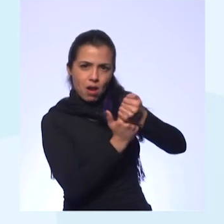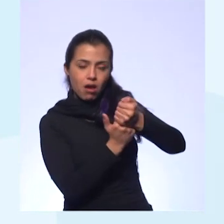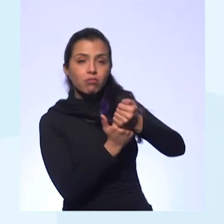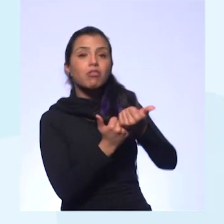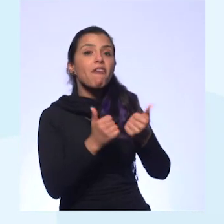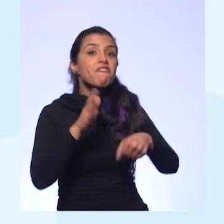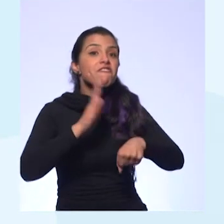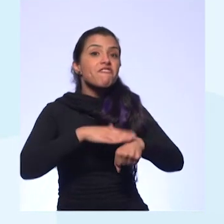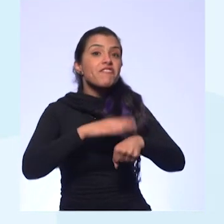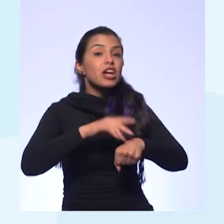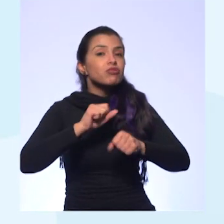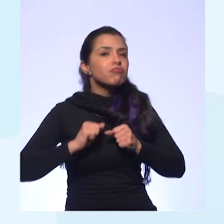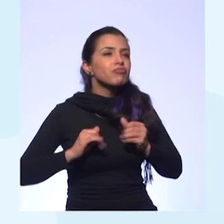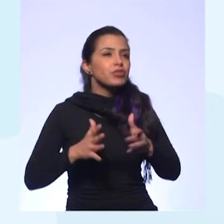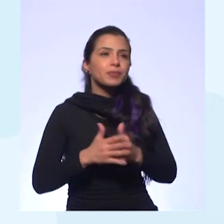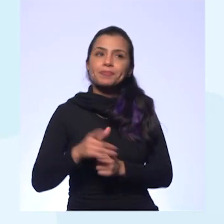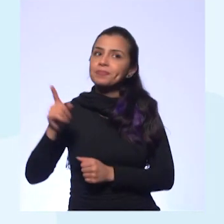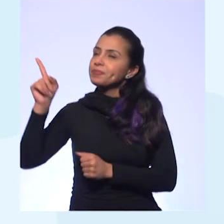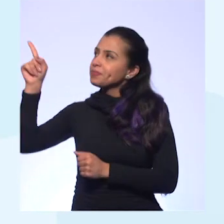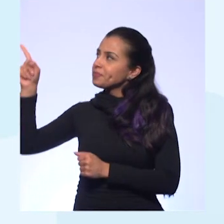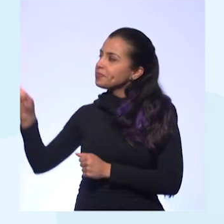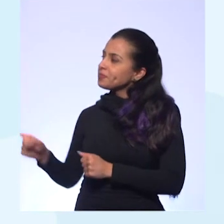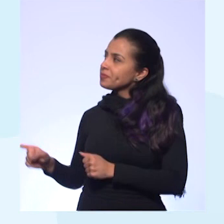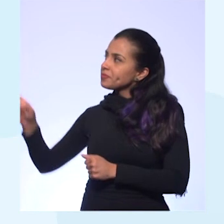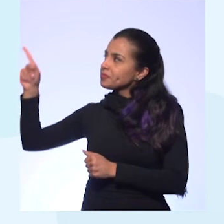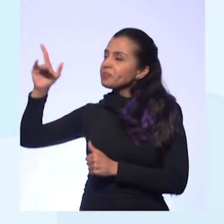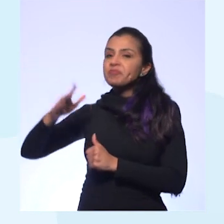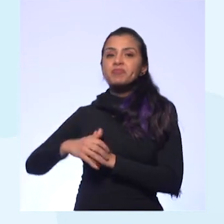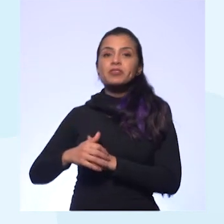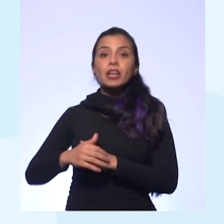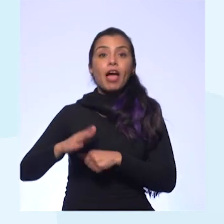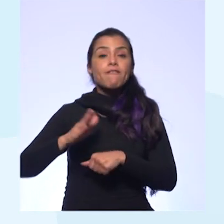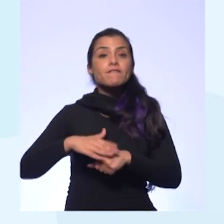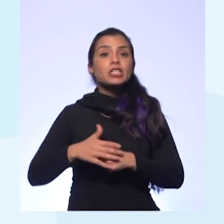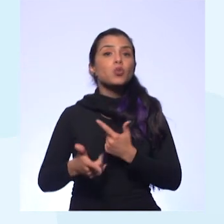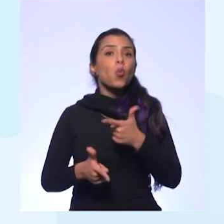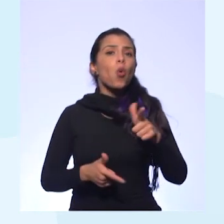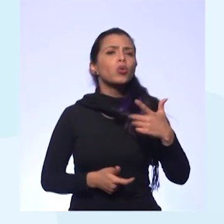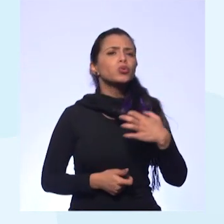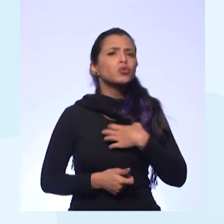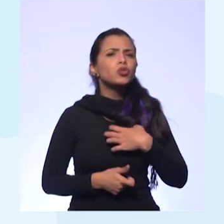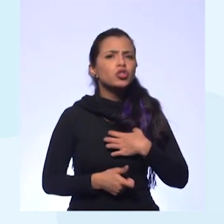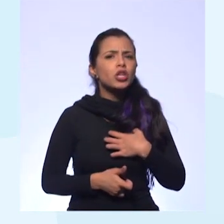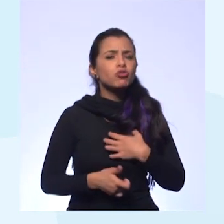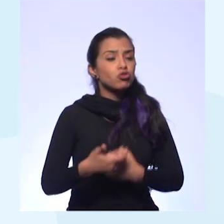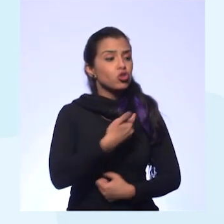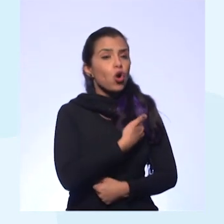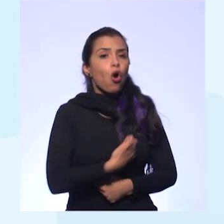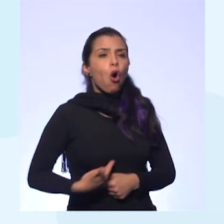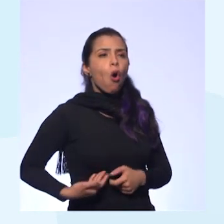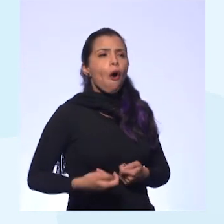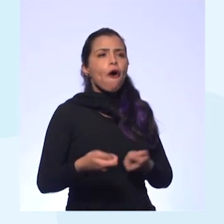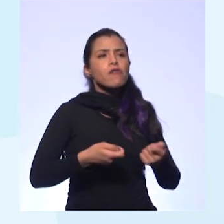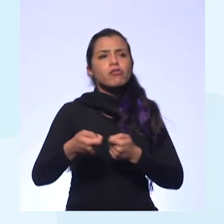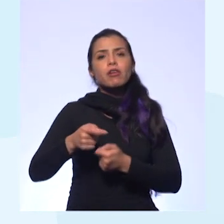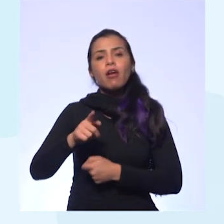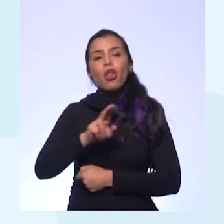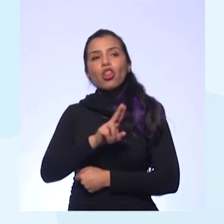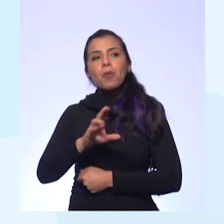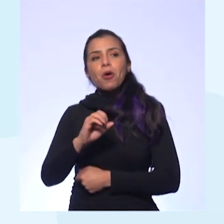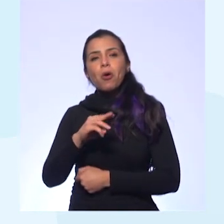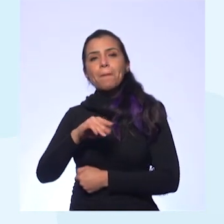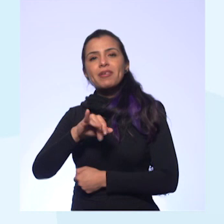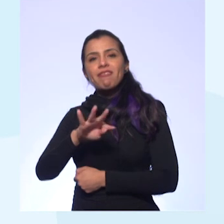só. Primeira coisa, os jacobinos formaram um outro dispositivo de governo chamado Comitê de